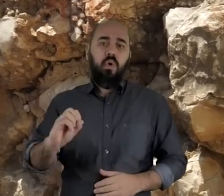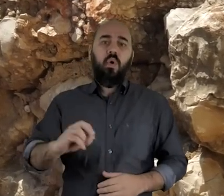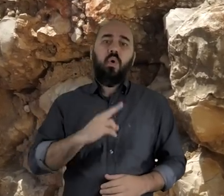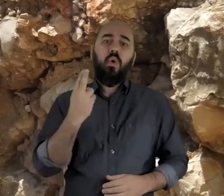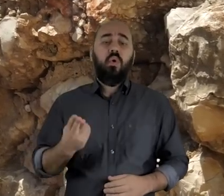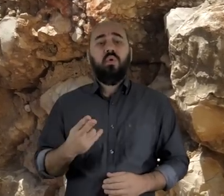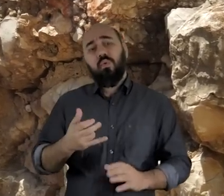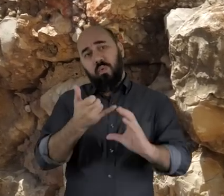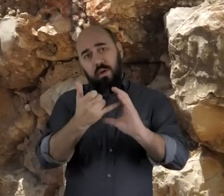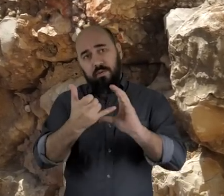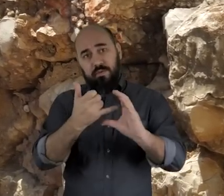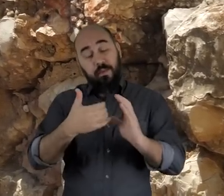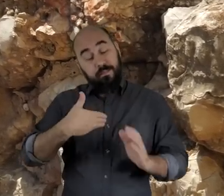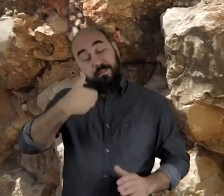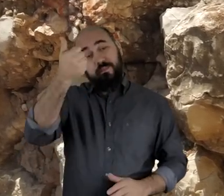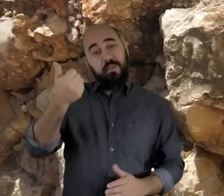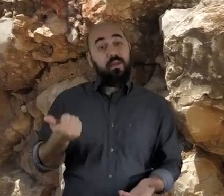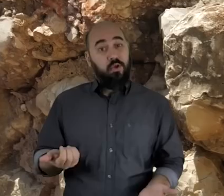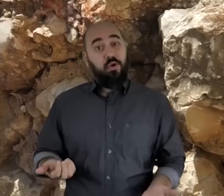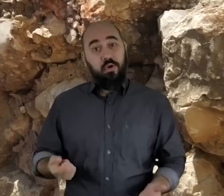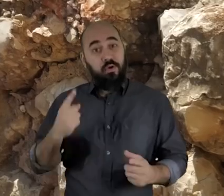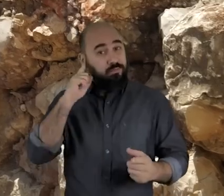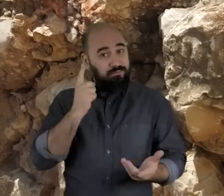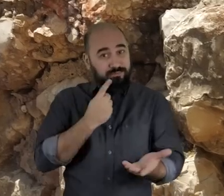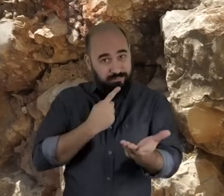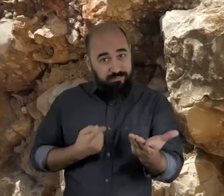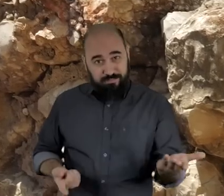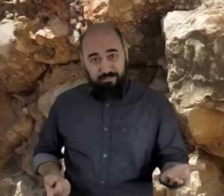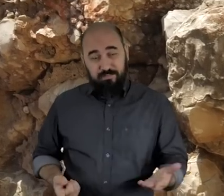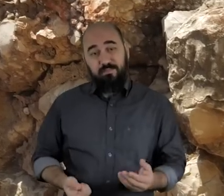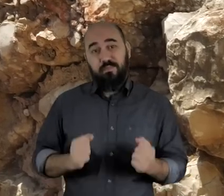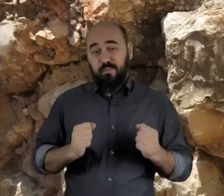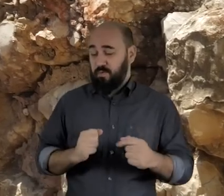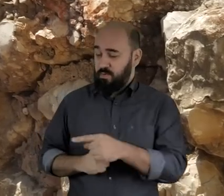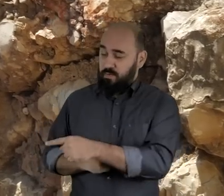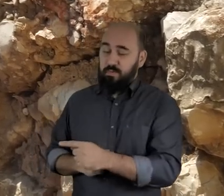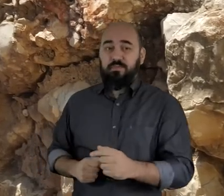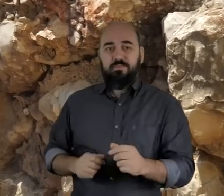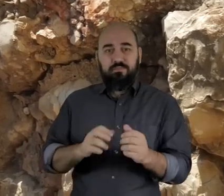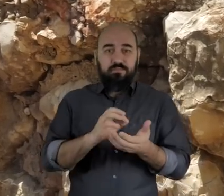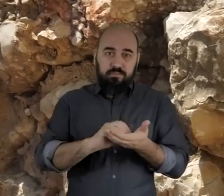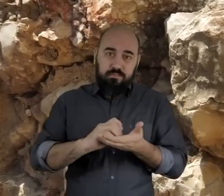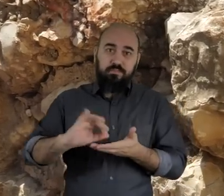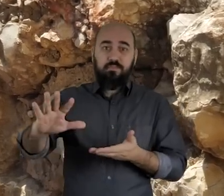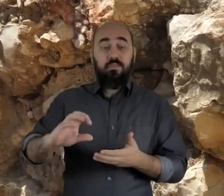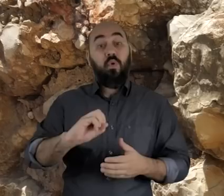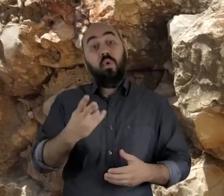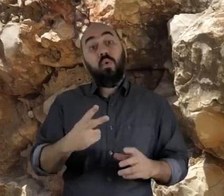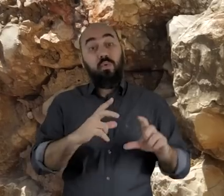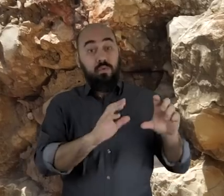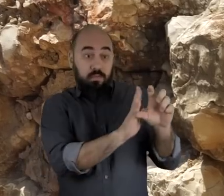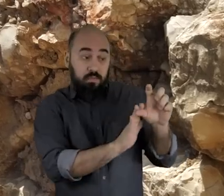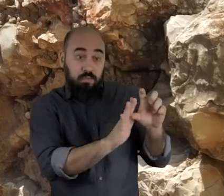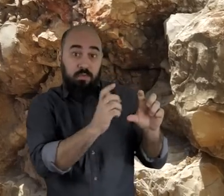nosso WhatsApp, que aparece aí na sua tela. Você também ainda tem o recurso de usar o QR Code, que aparece aí para você, ou através do